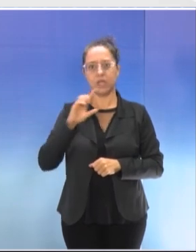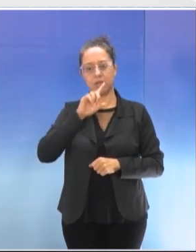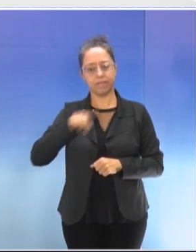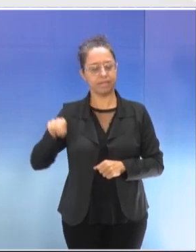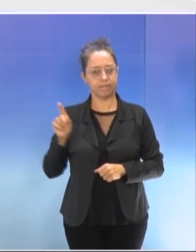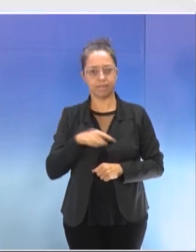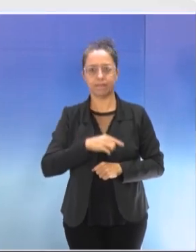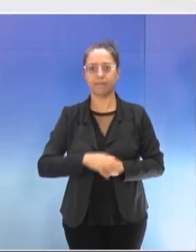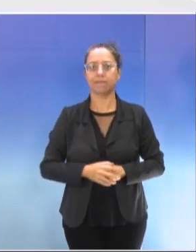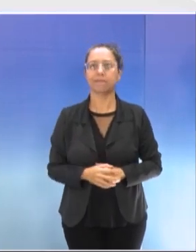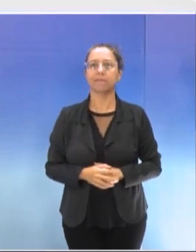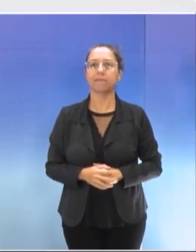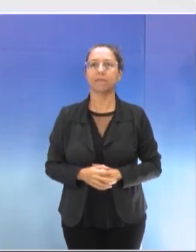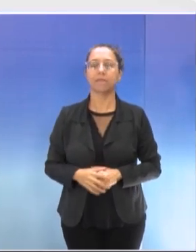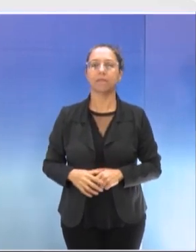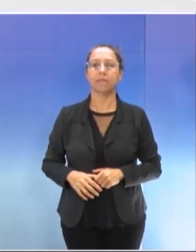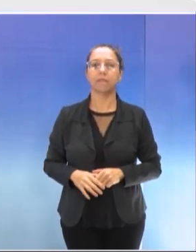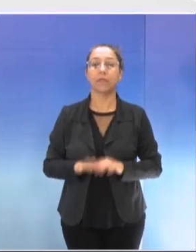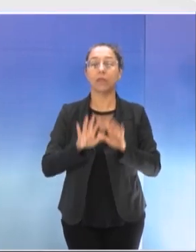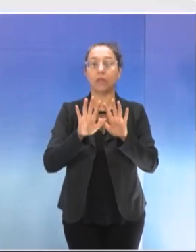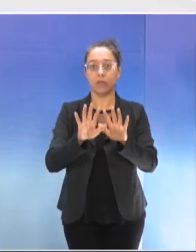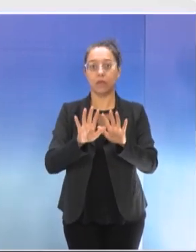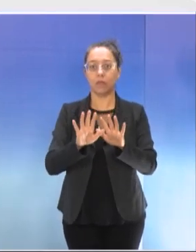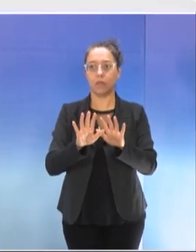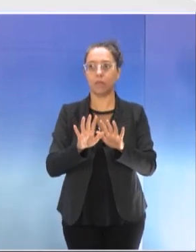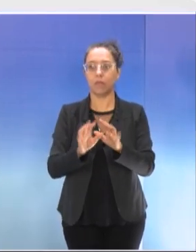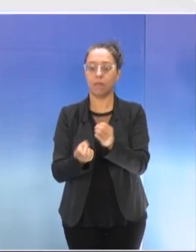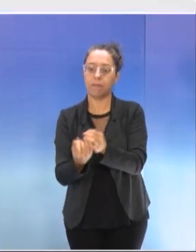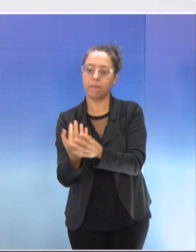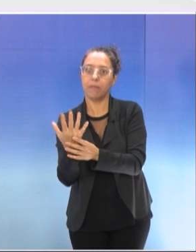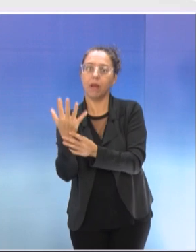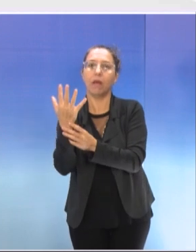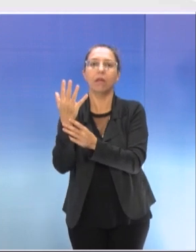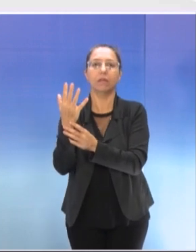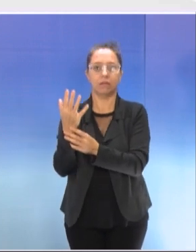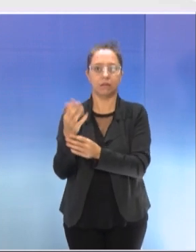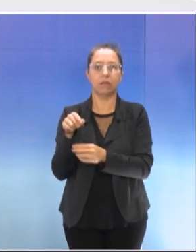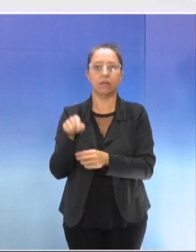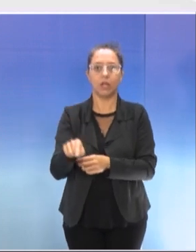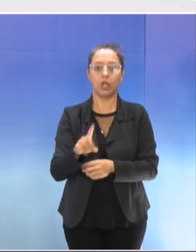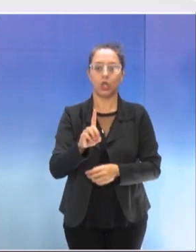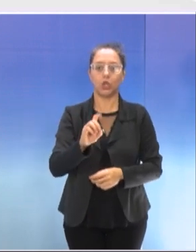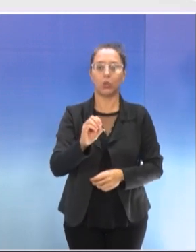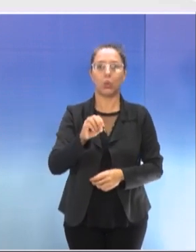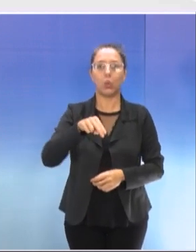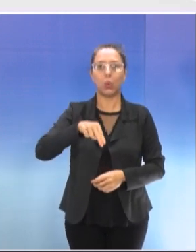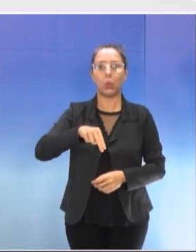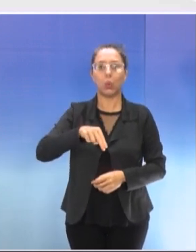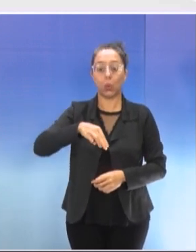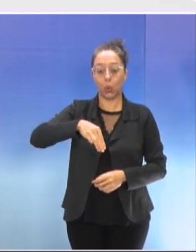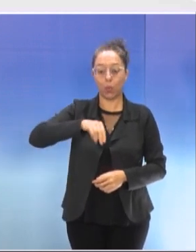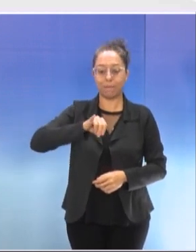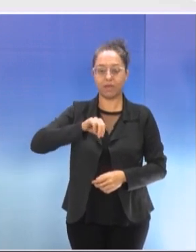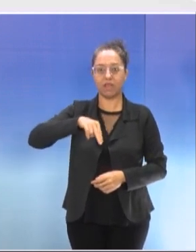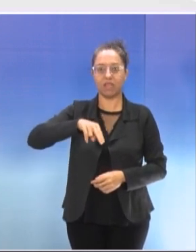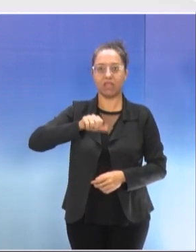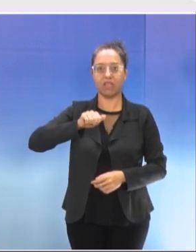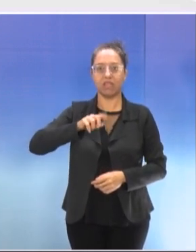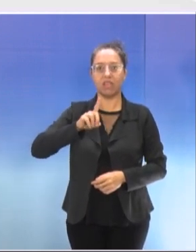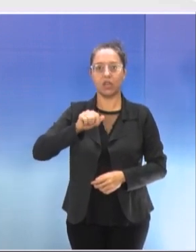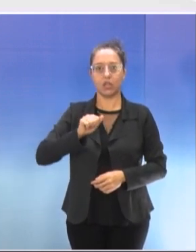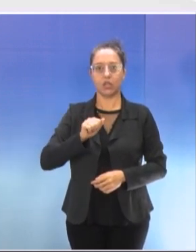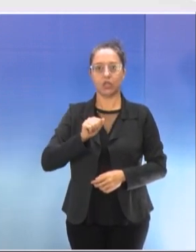está descartada. Essa planta pode ser chamada de dominante? Dominante também não,